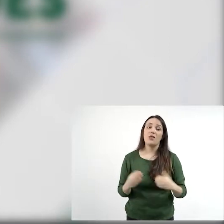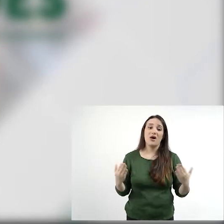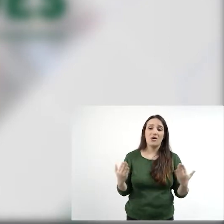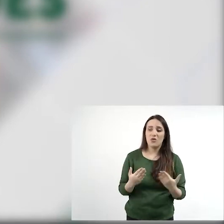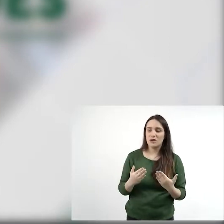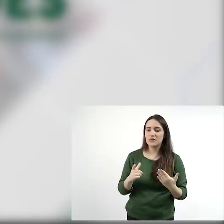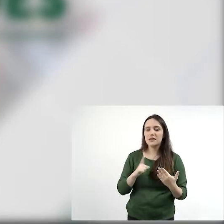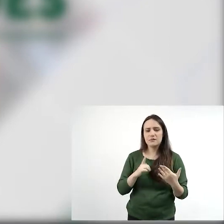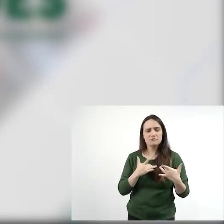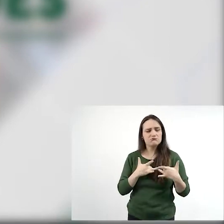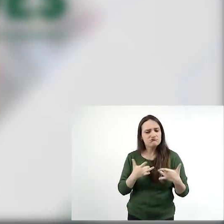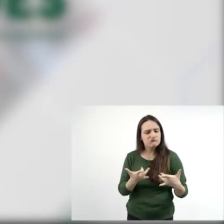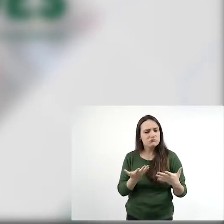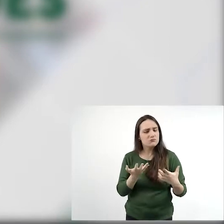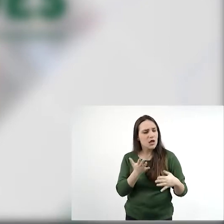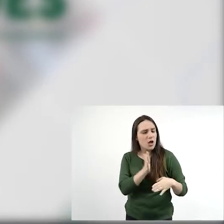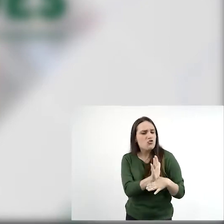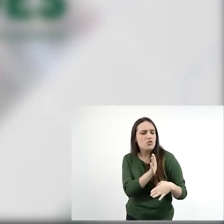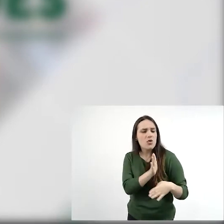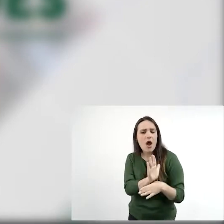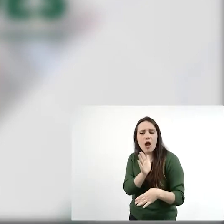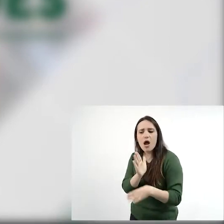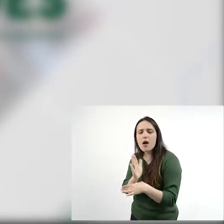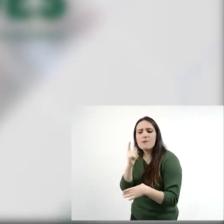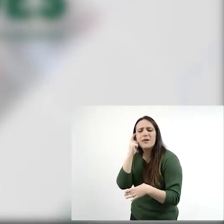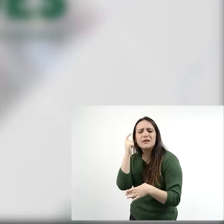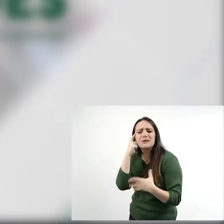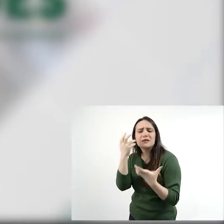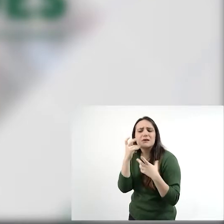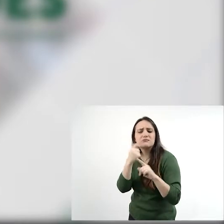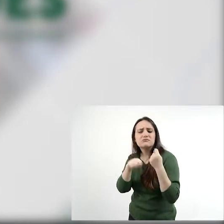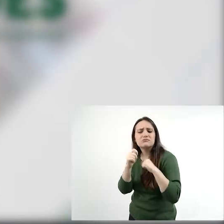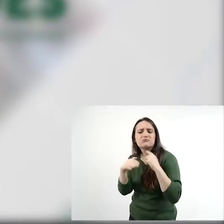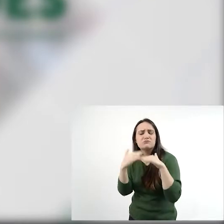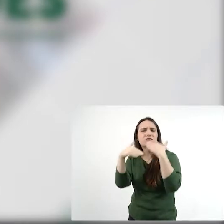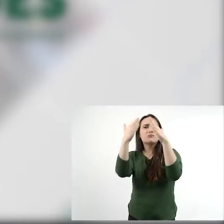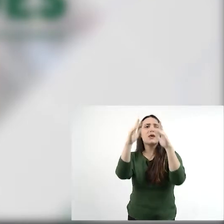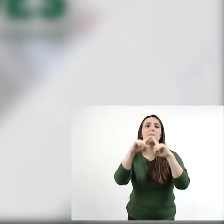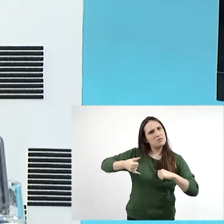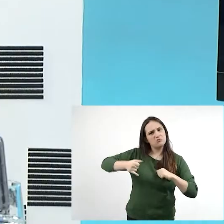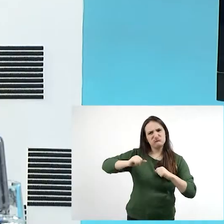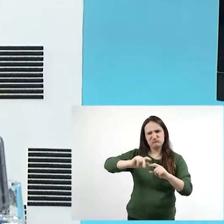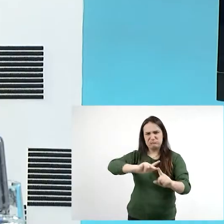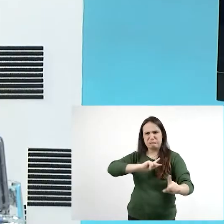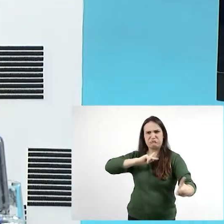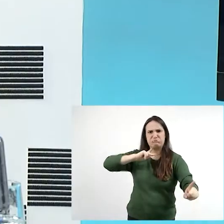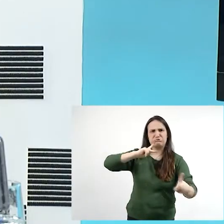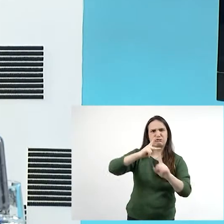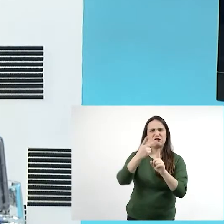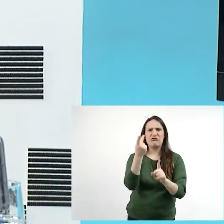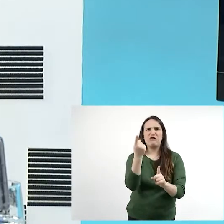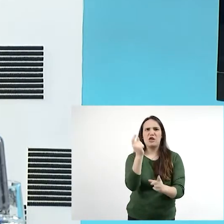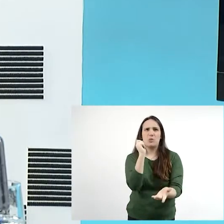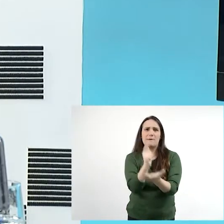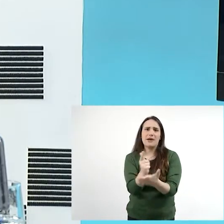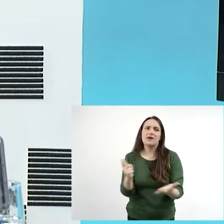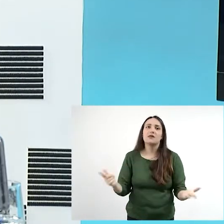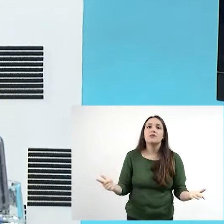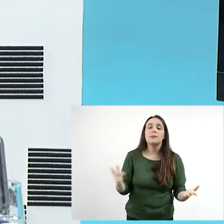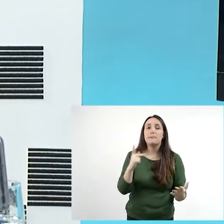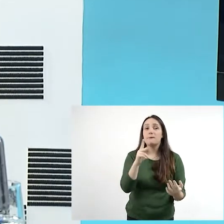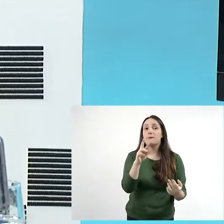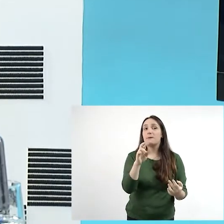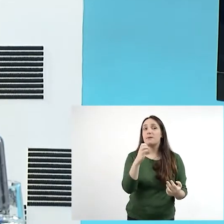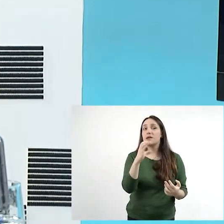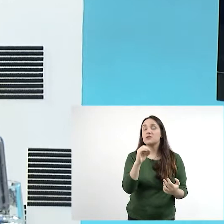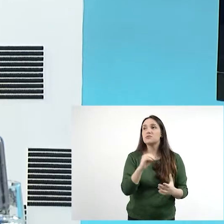empatia, existe a expectativa de recuperação da economia, mas essas demissões, infelizmente, aconteceram. Que balanço o senhor faria para nós